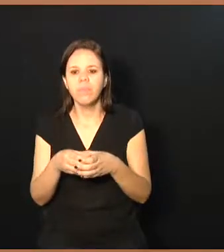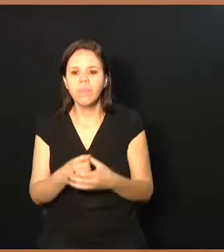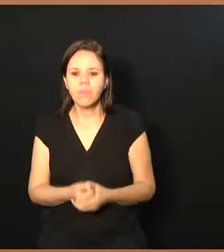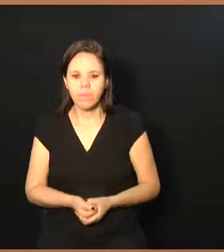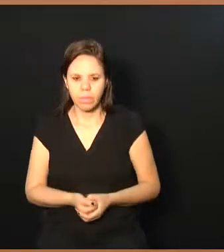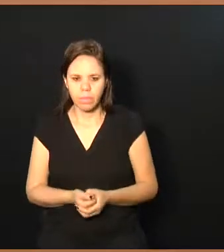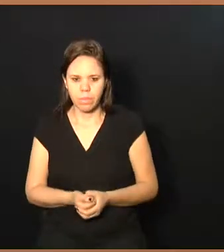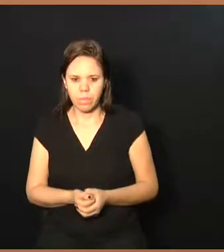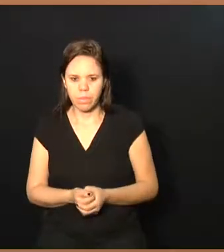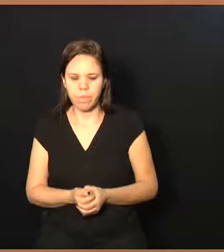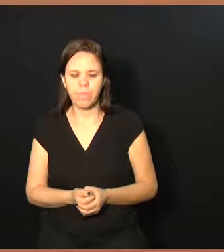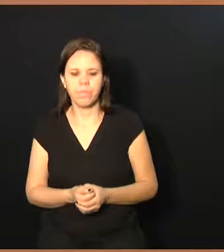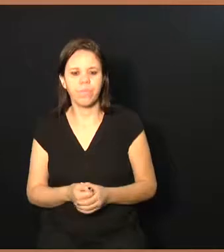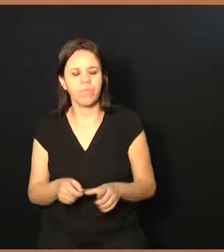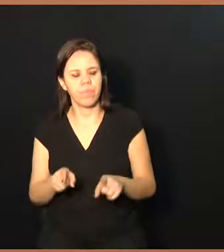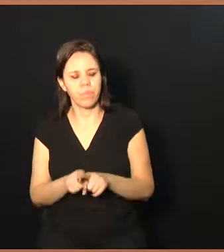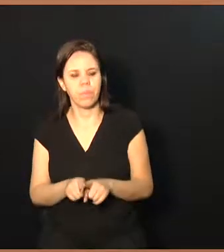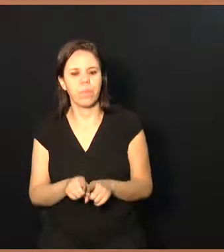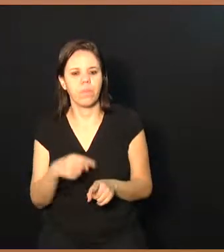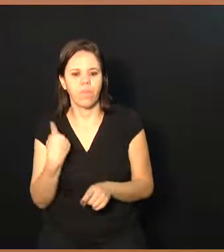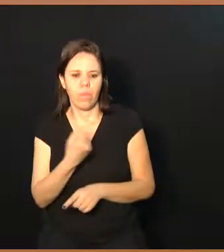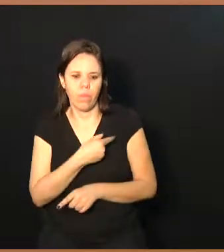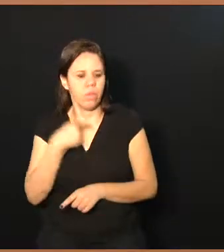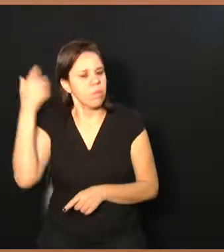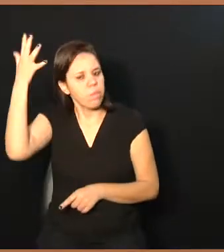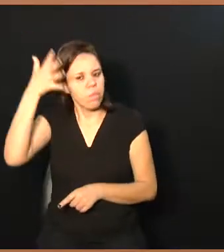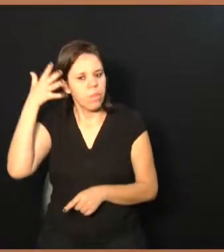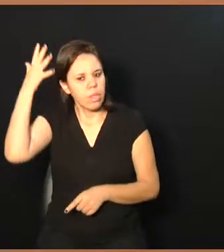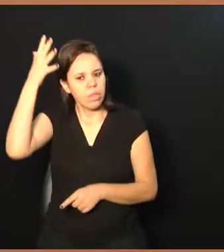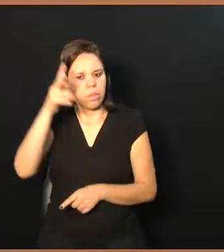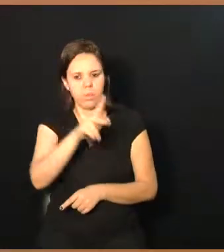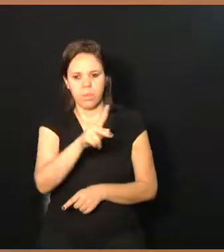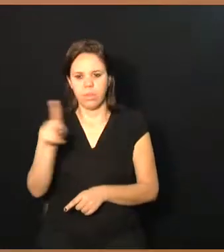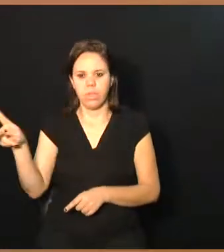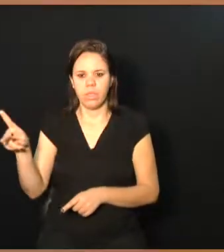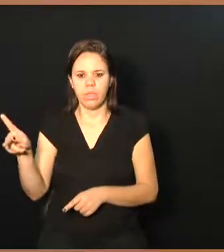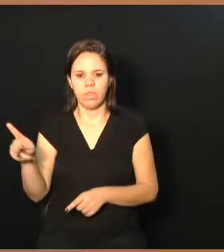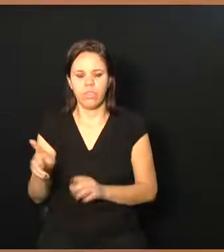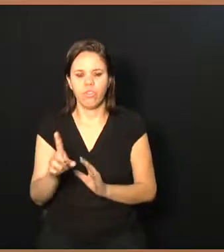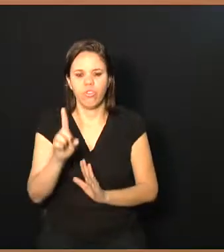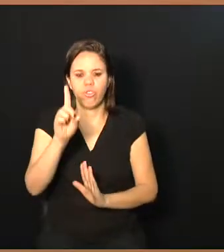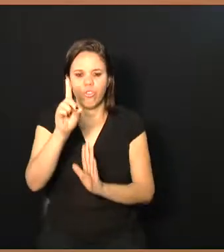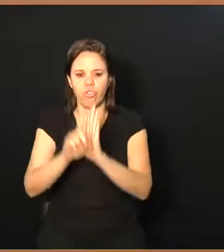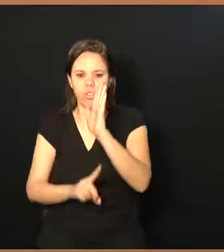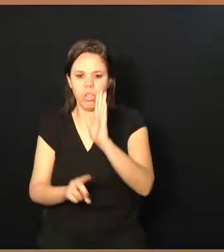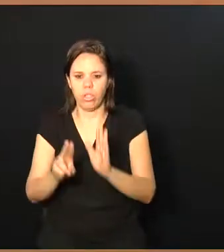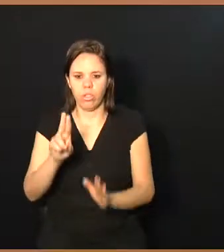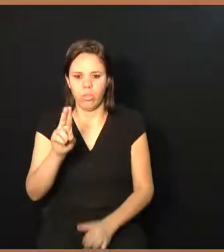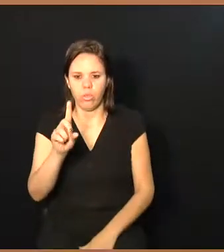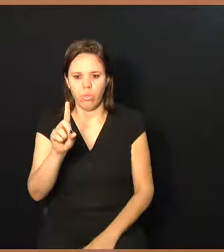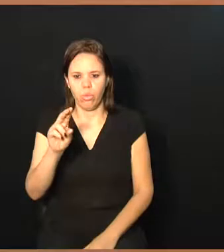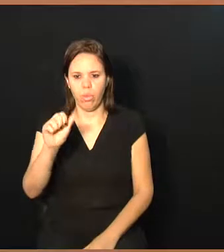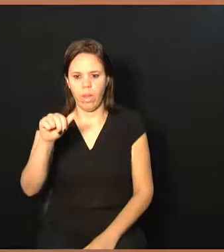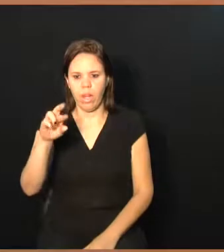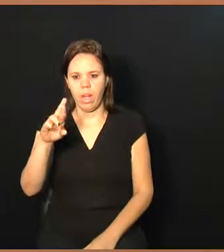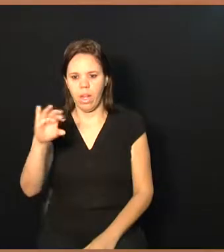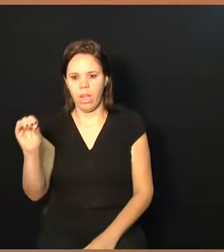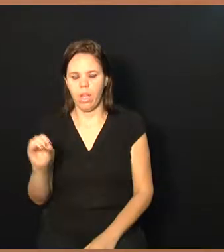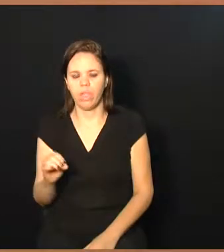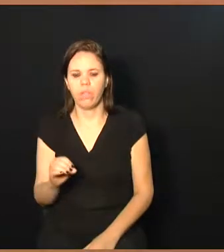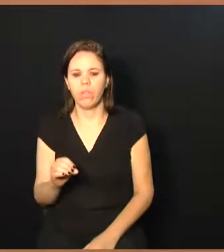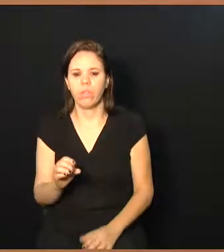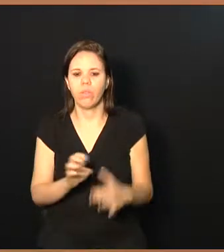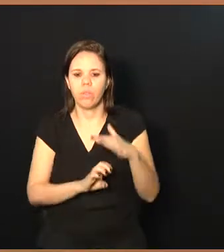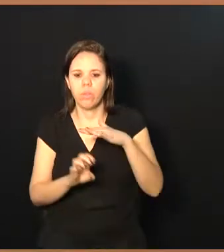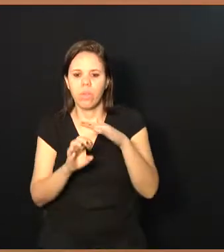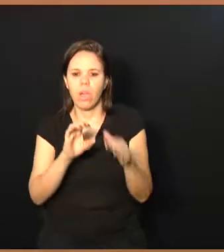O Alan Mursa também, nosso palestrante, presidente da Comissão de Direito Aduaneiro da OAB Campinas. Muito obrigado, Alan.